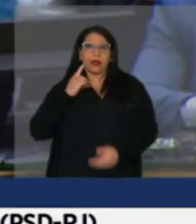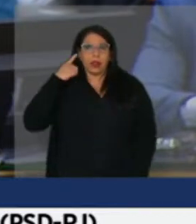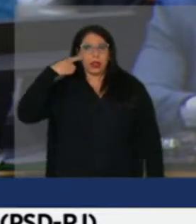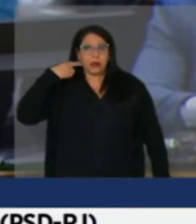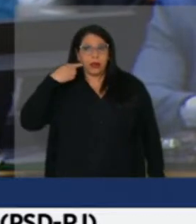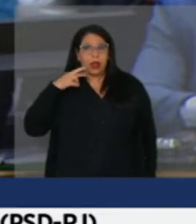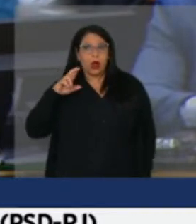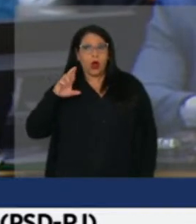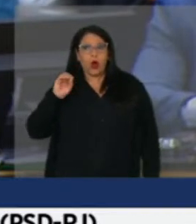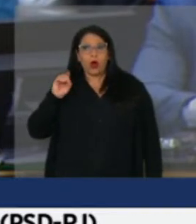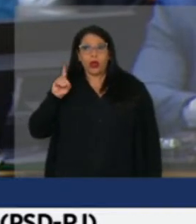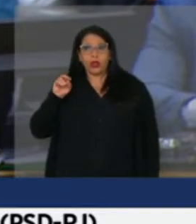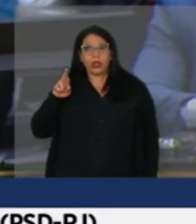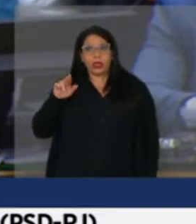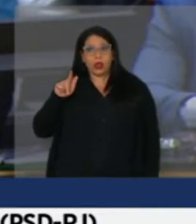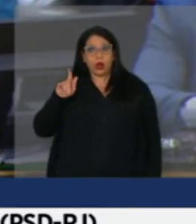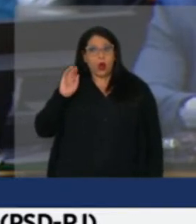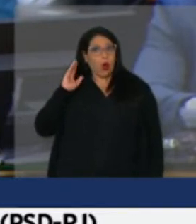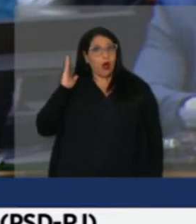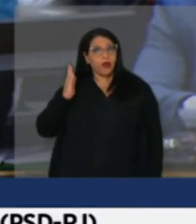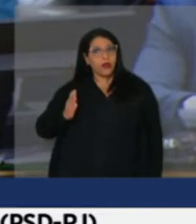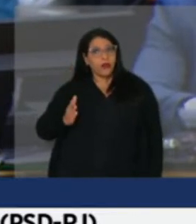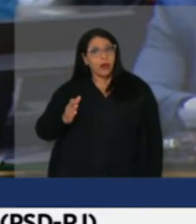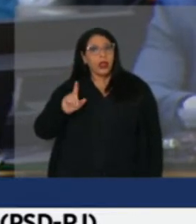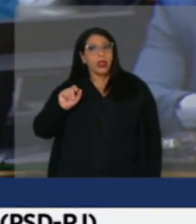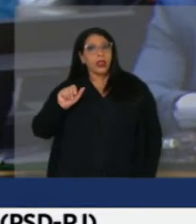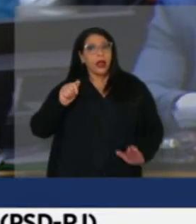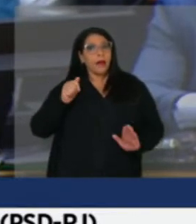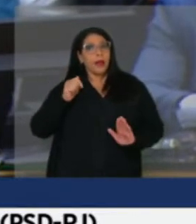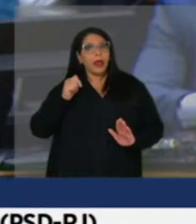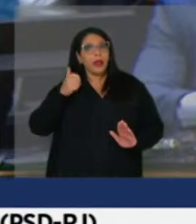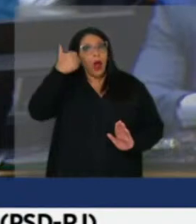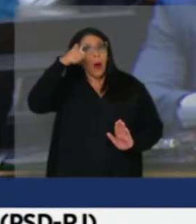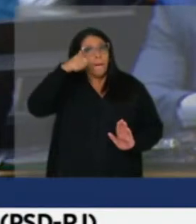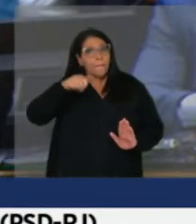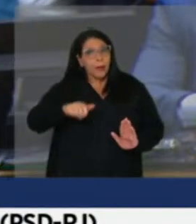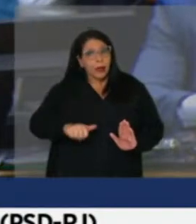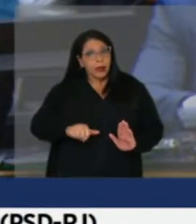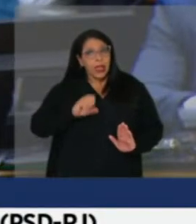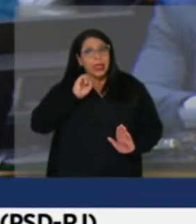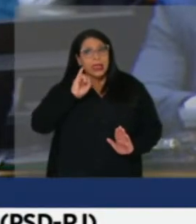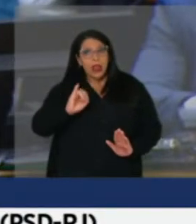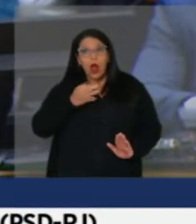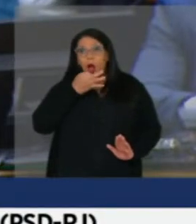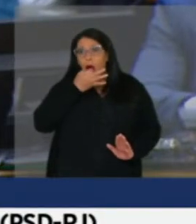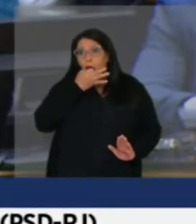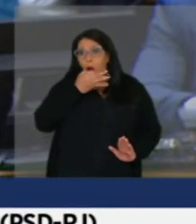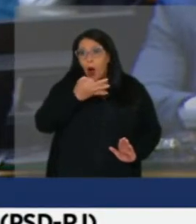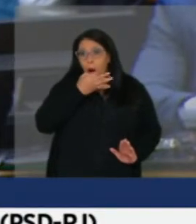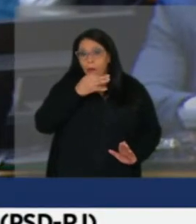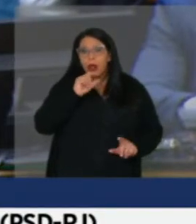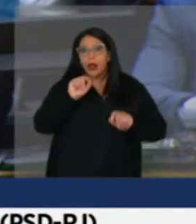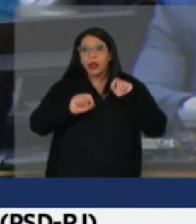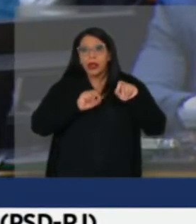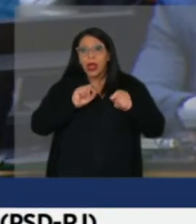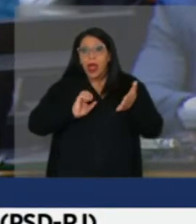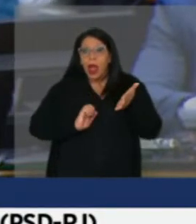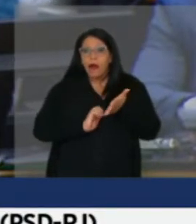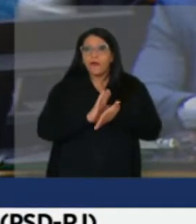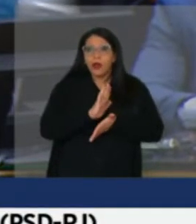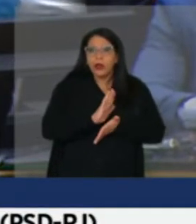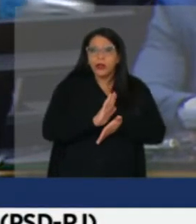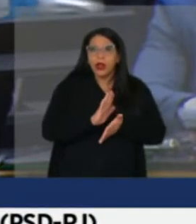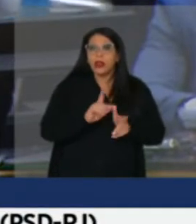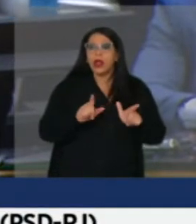Falso, e de um parecer que só poderia opinar entre a cassação e a